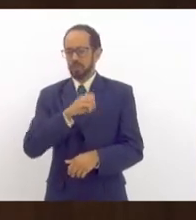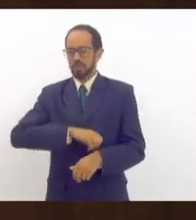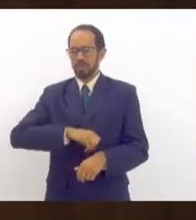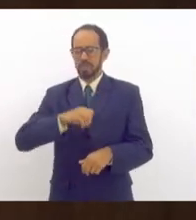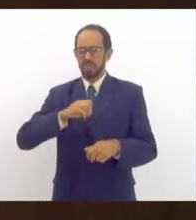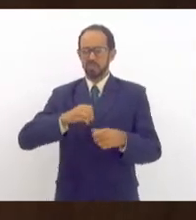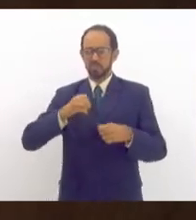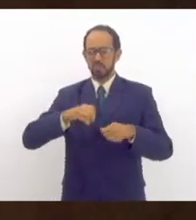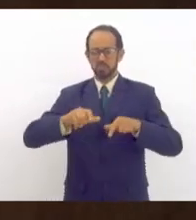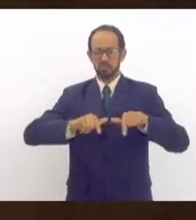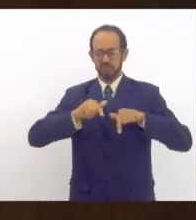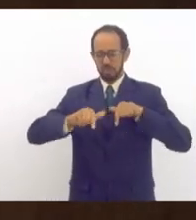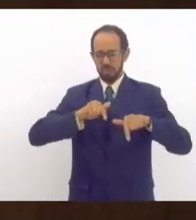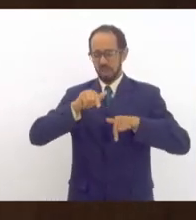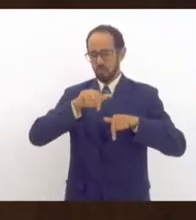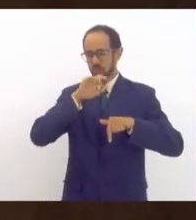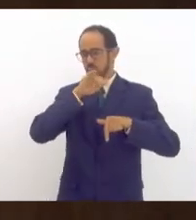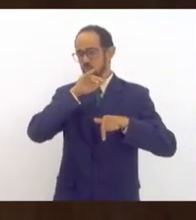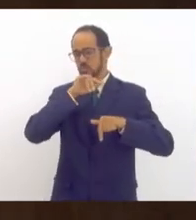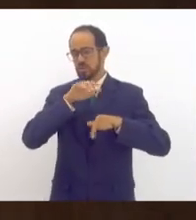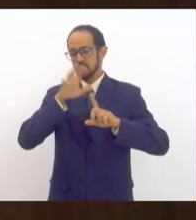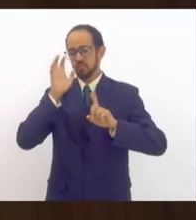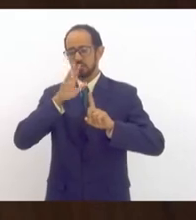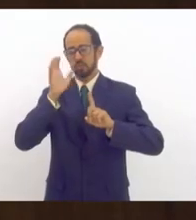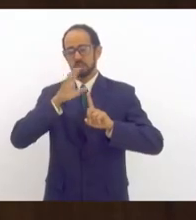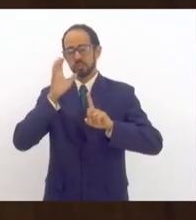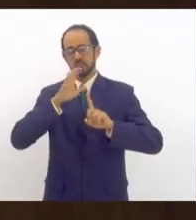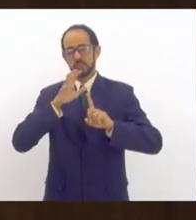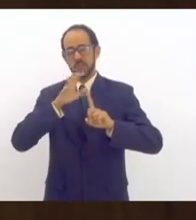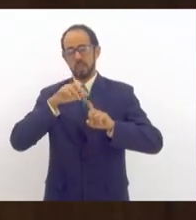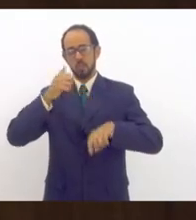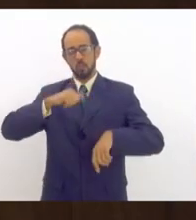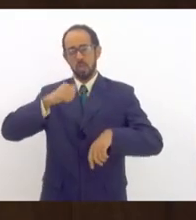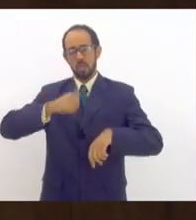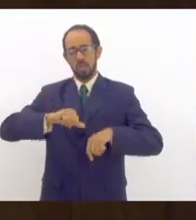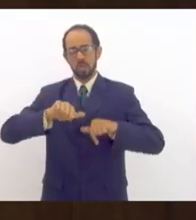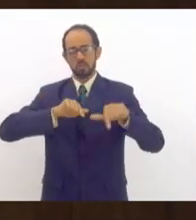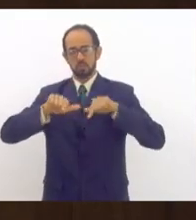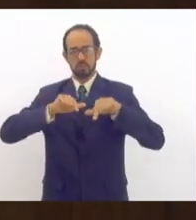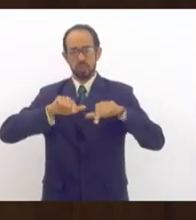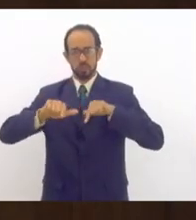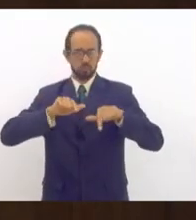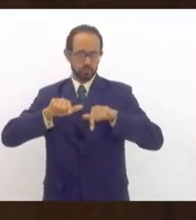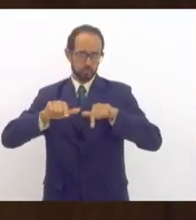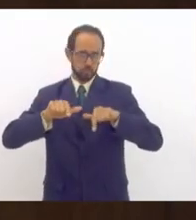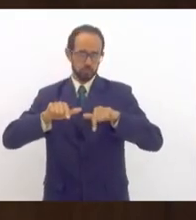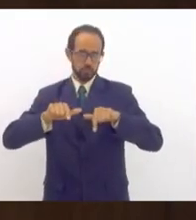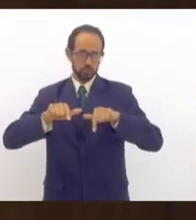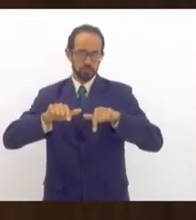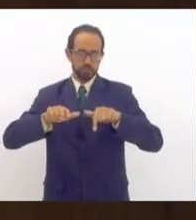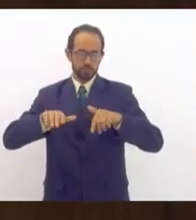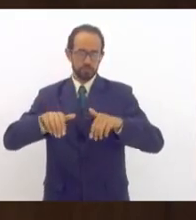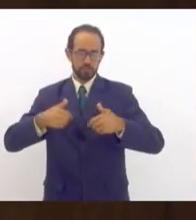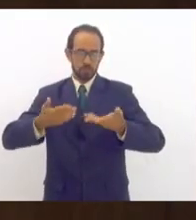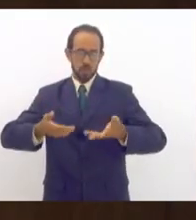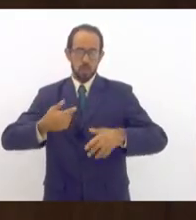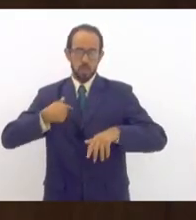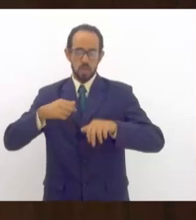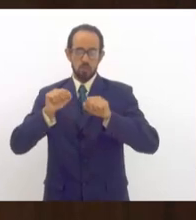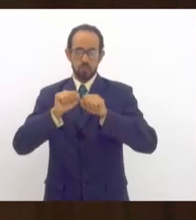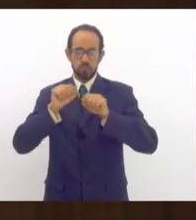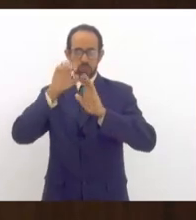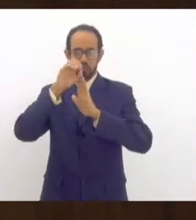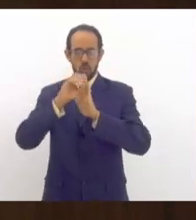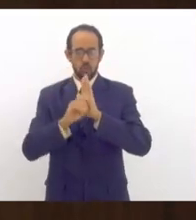trabalho acabam interferindo na qualidade do serviço apresentado então eu fiz um ofício